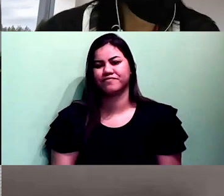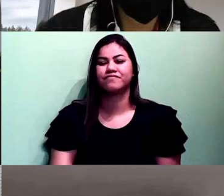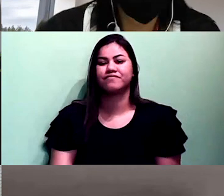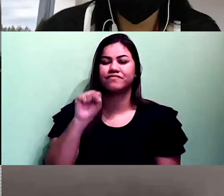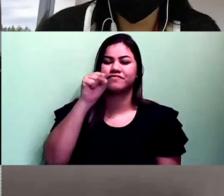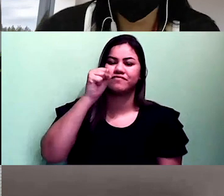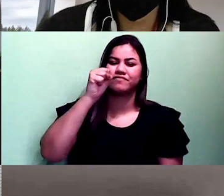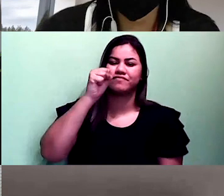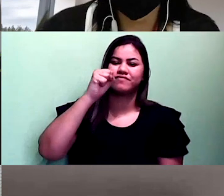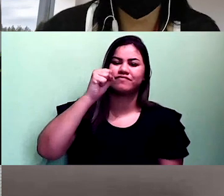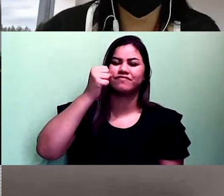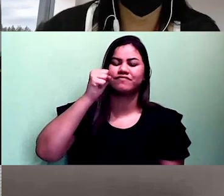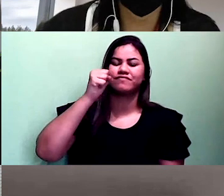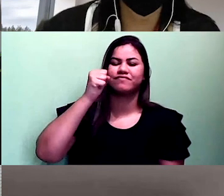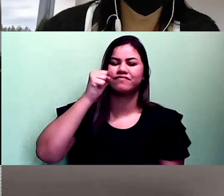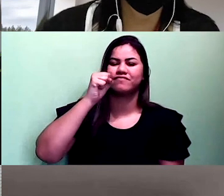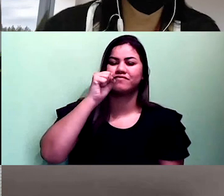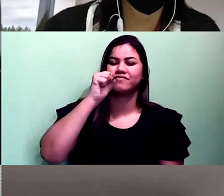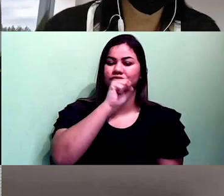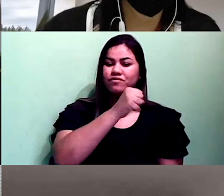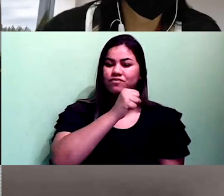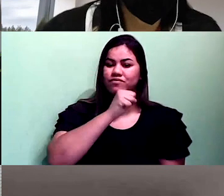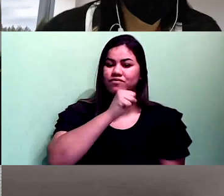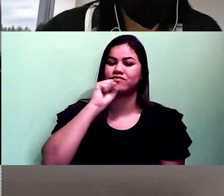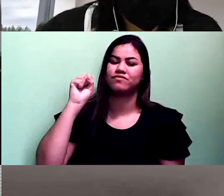88.